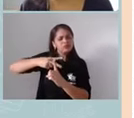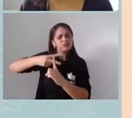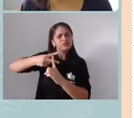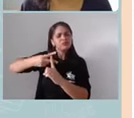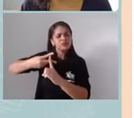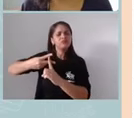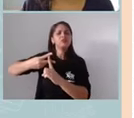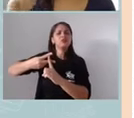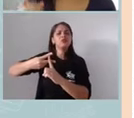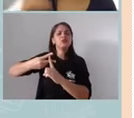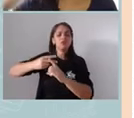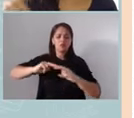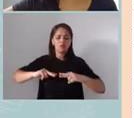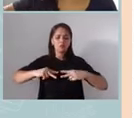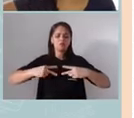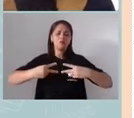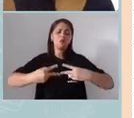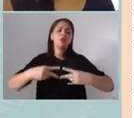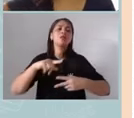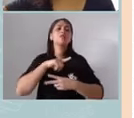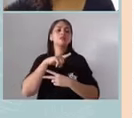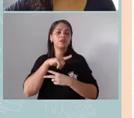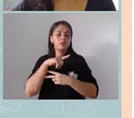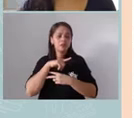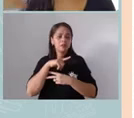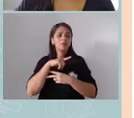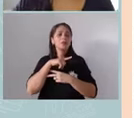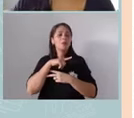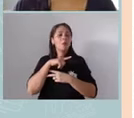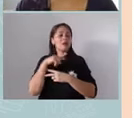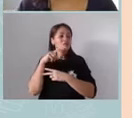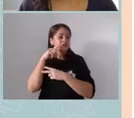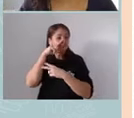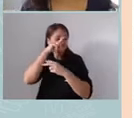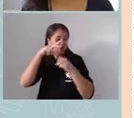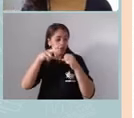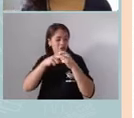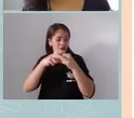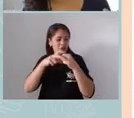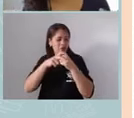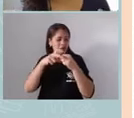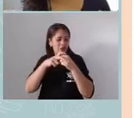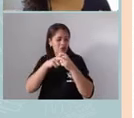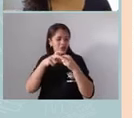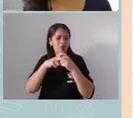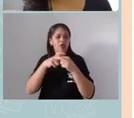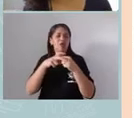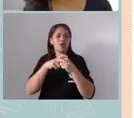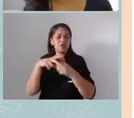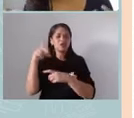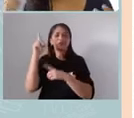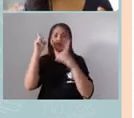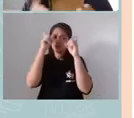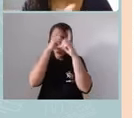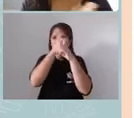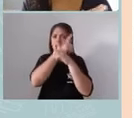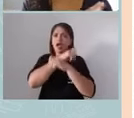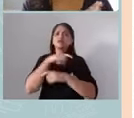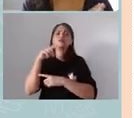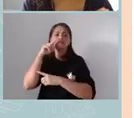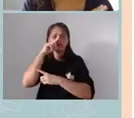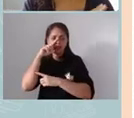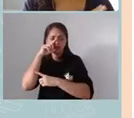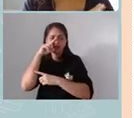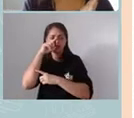agente infeccioso vai ter. Então, quanto mais virulento, mais agressivo vai ser esse agente infeccioso, certo? Então, o caso